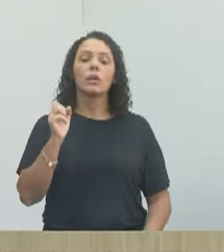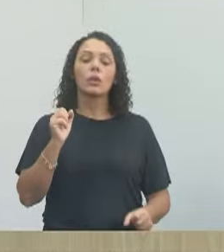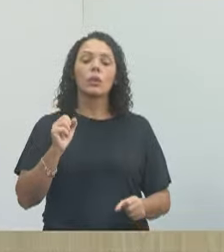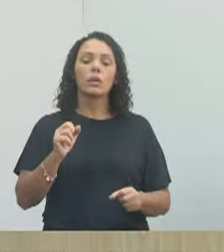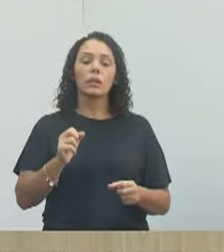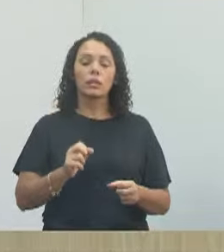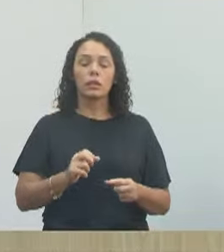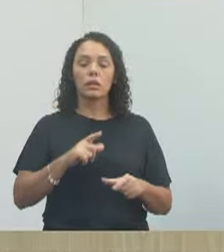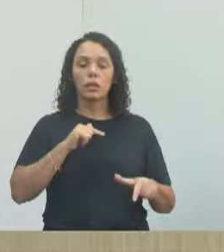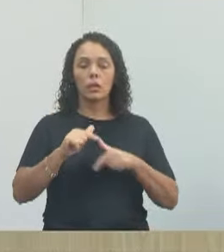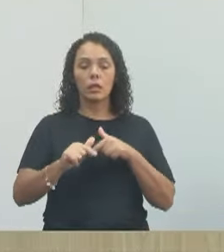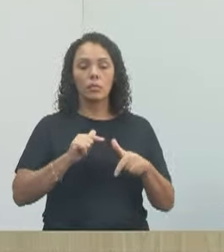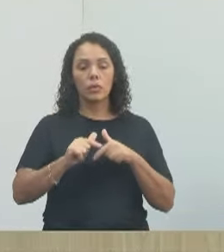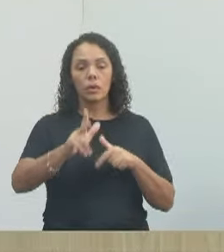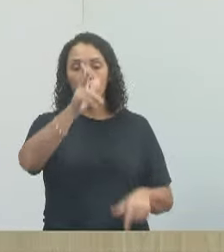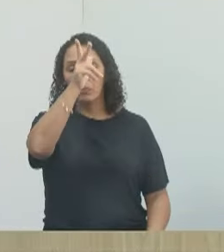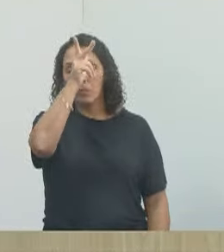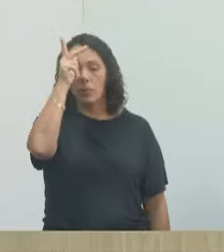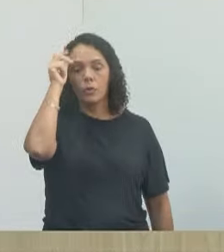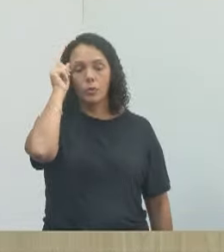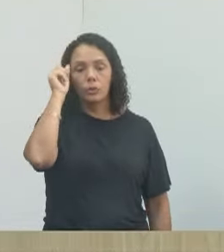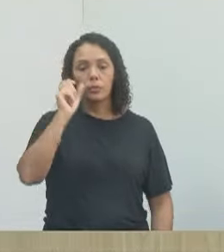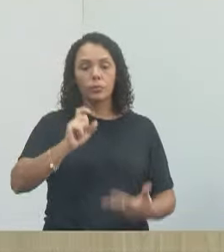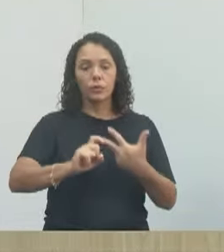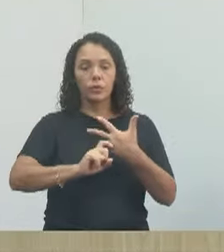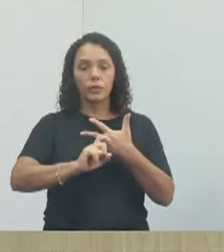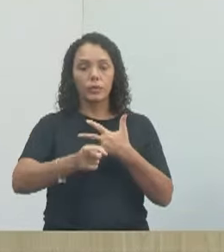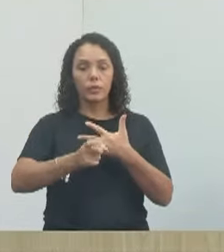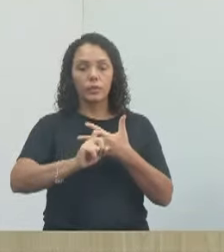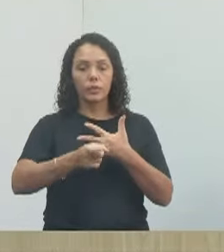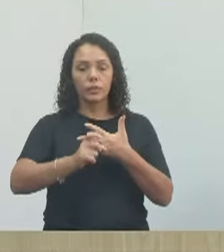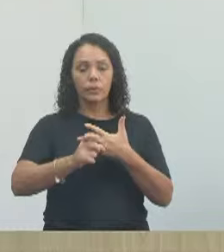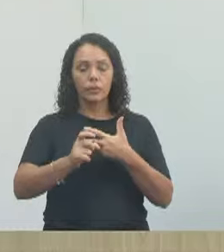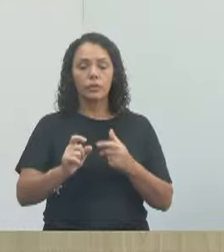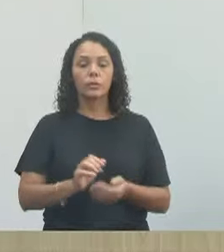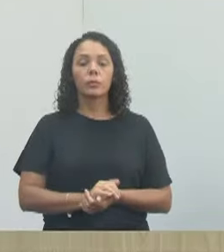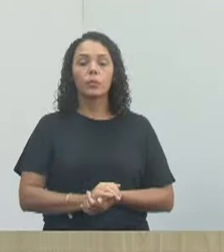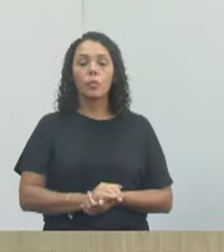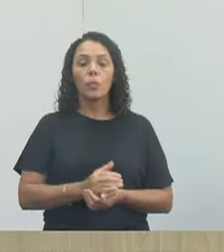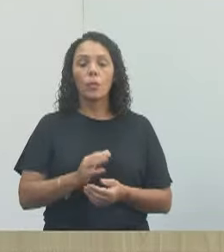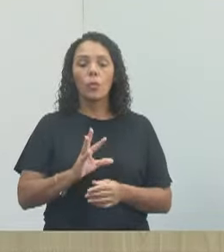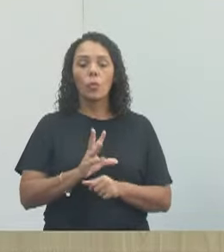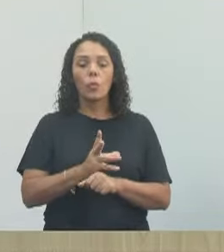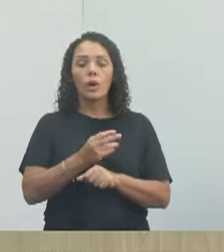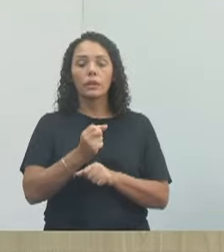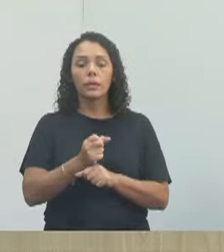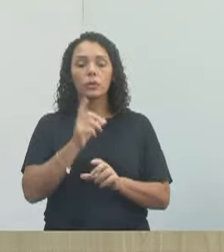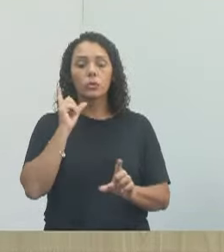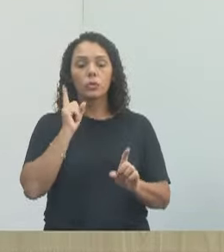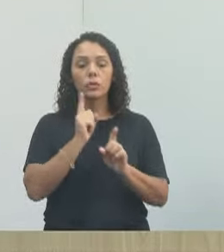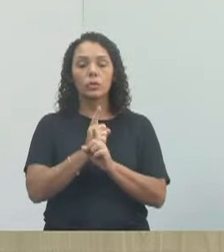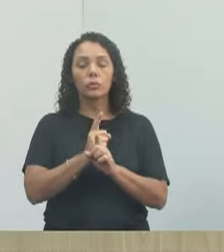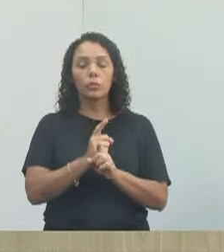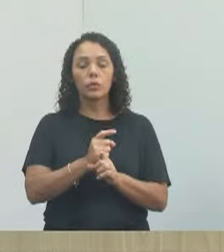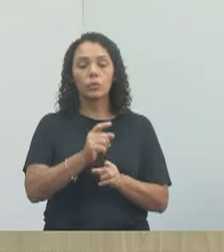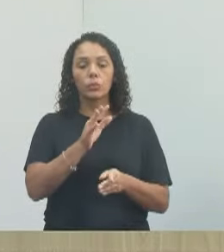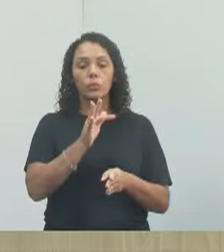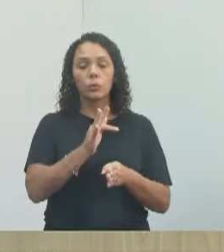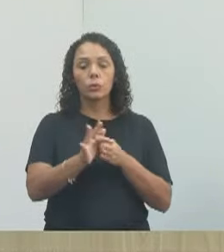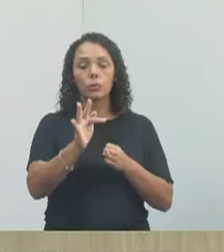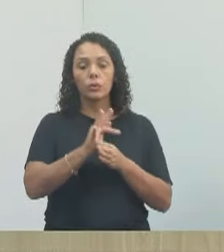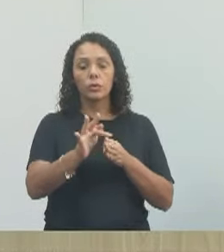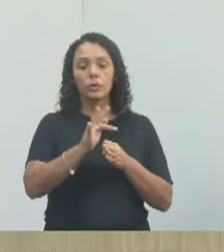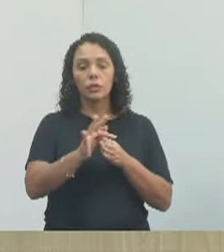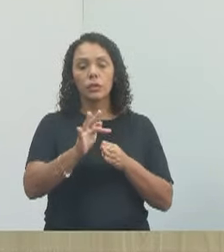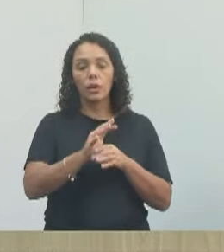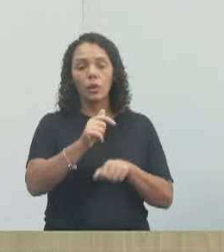cade de atendimento da área administrativa do Conselho Tutelar é das 8 às 17 horas